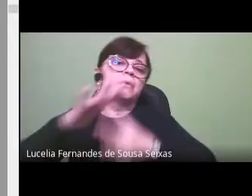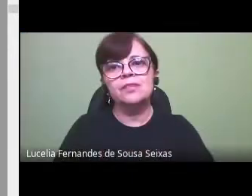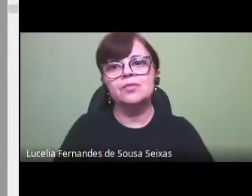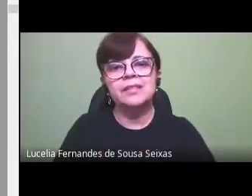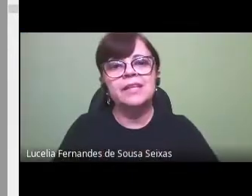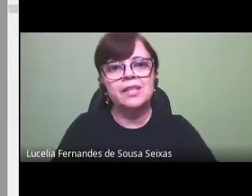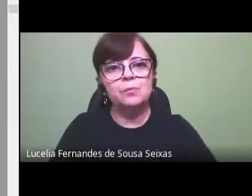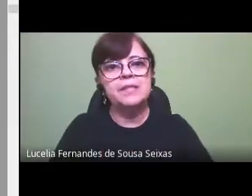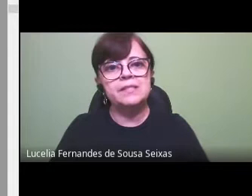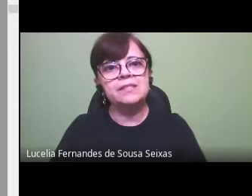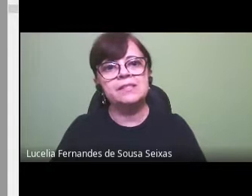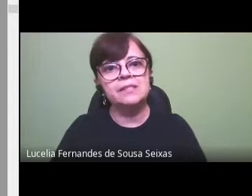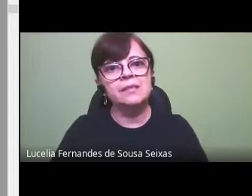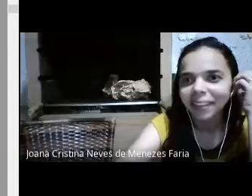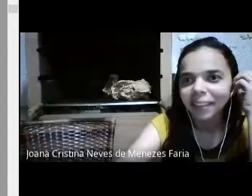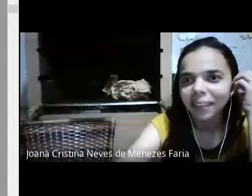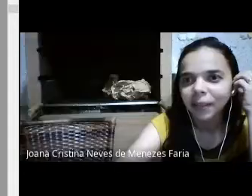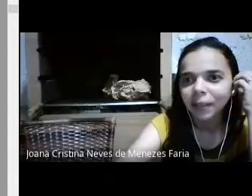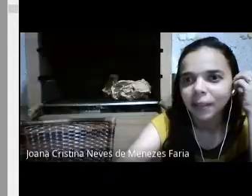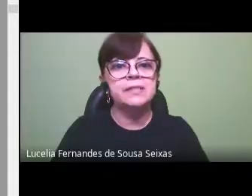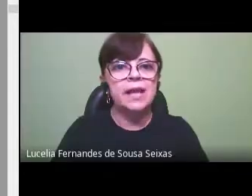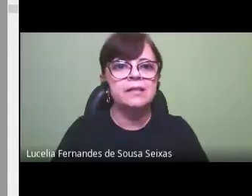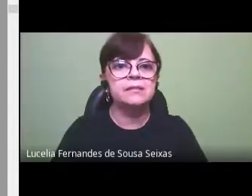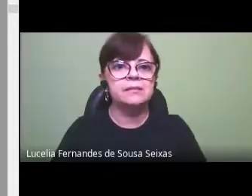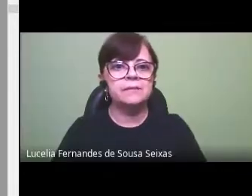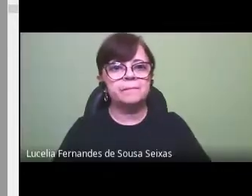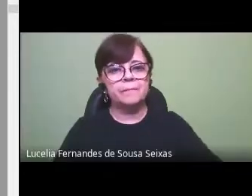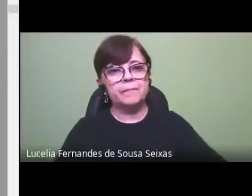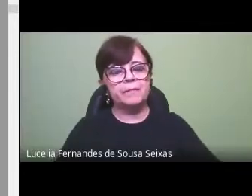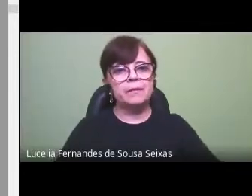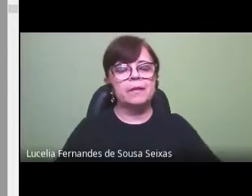Tá certo, você tá certo. Precisa sim saber a língua de sinais.